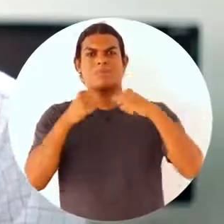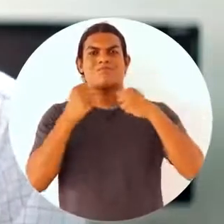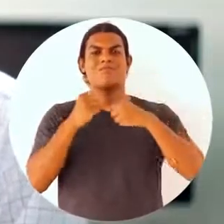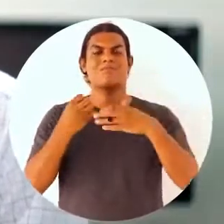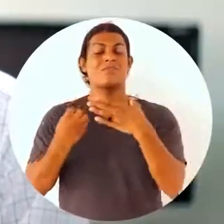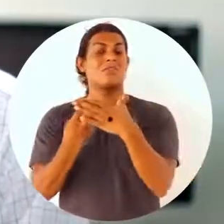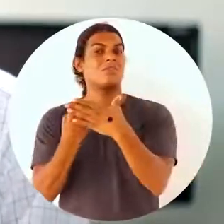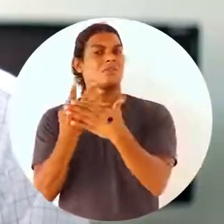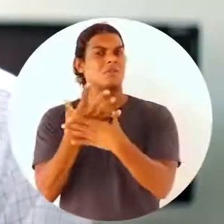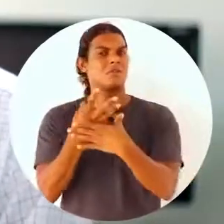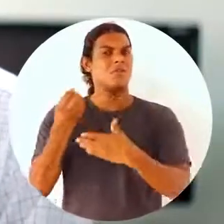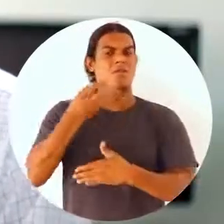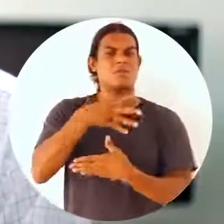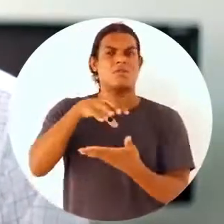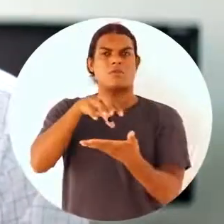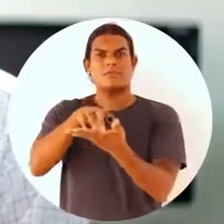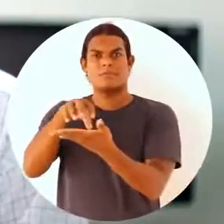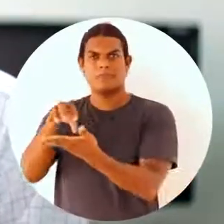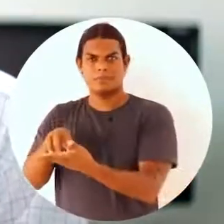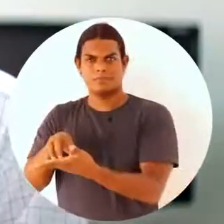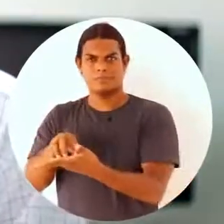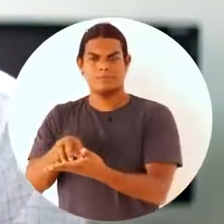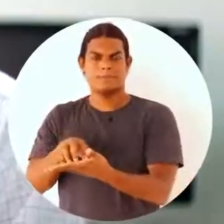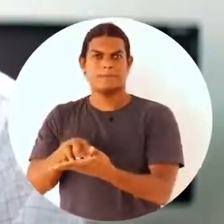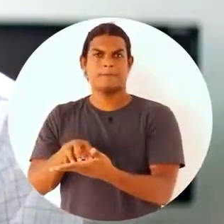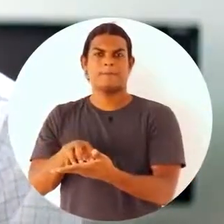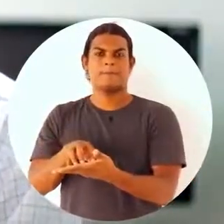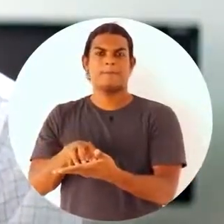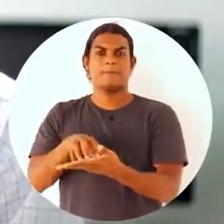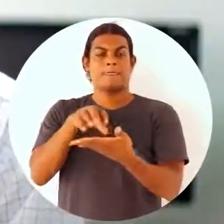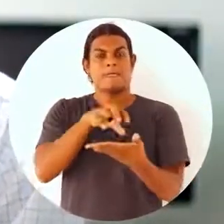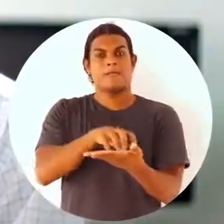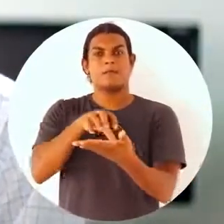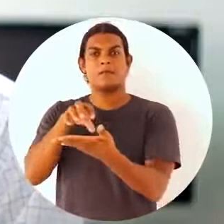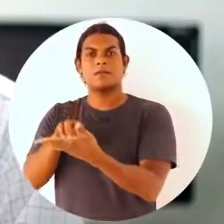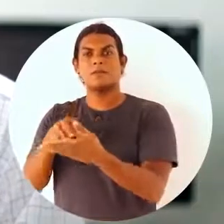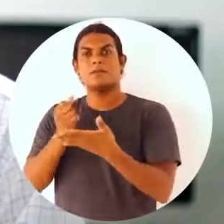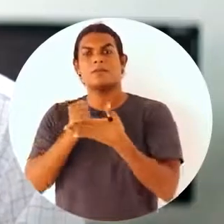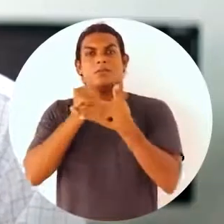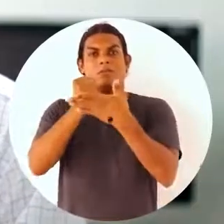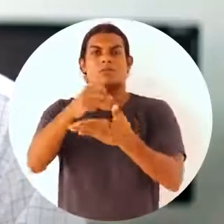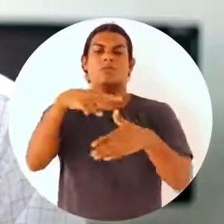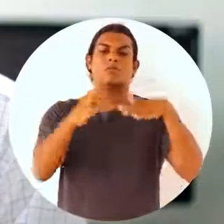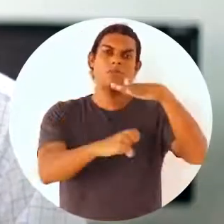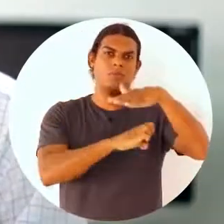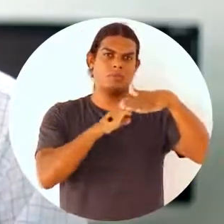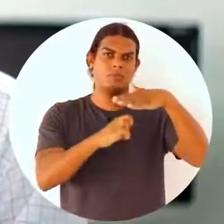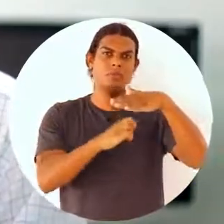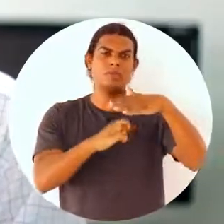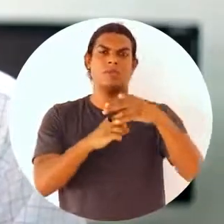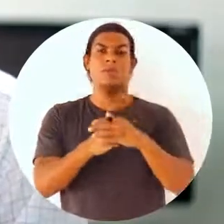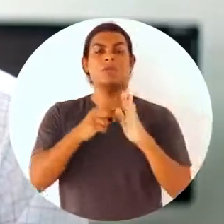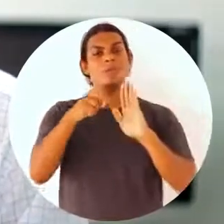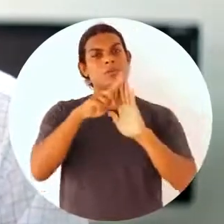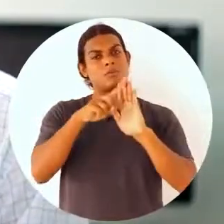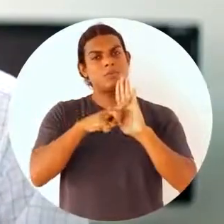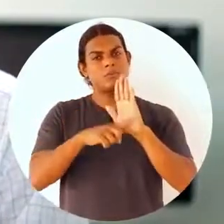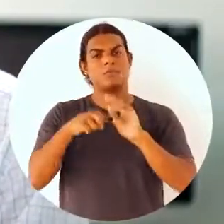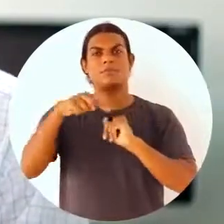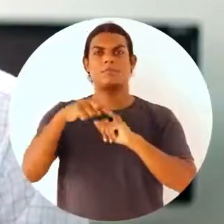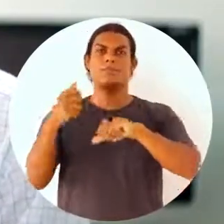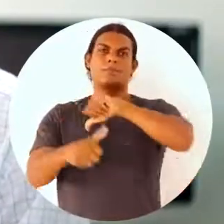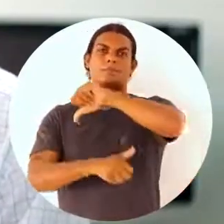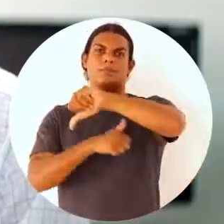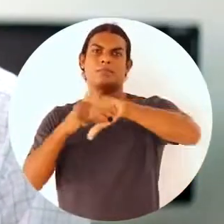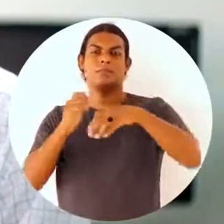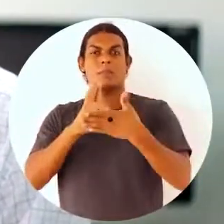novos departamentos que tornem o processo mais fluido. Então, a partir desse momento, eu planejo essa mudança para poder